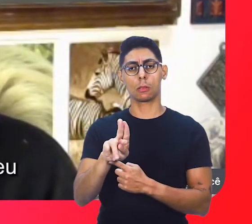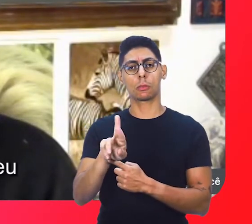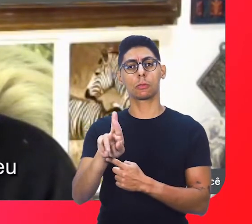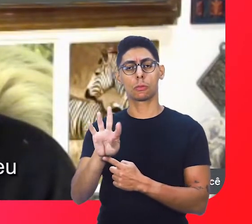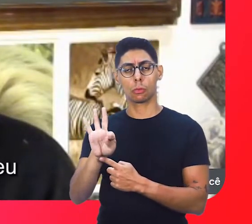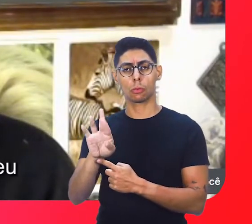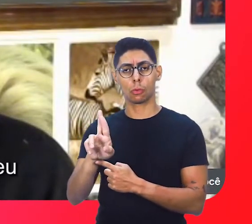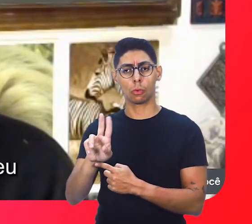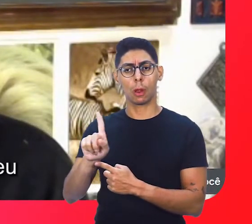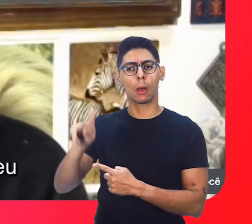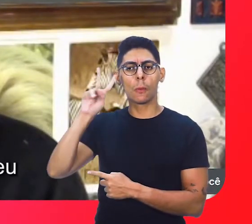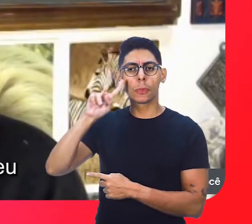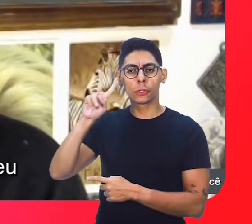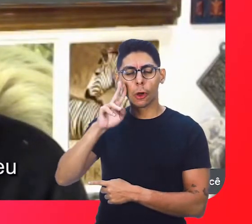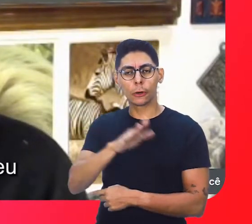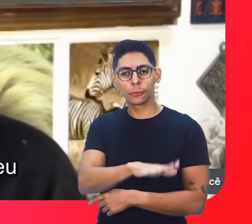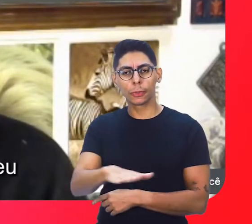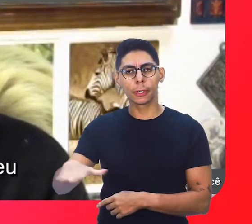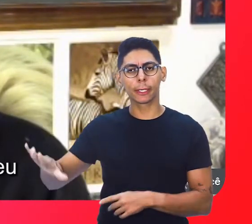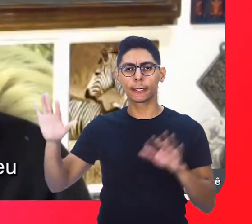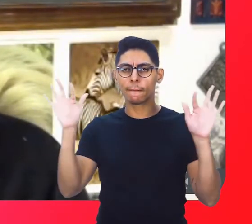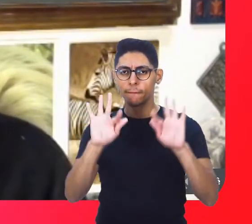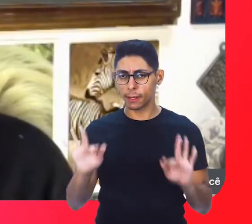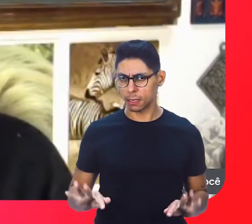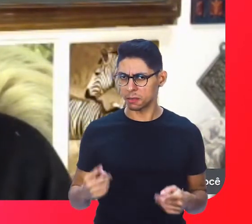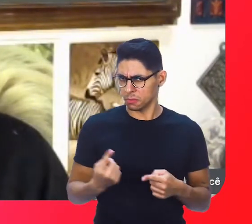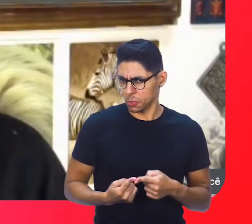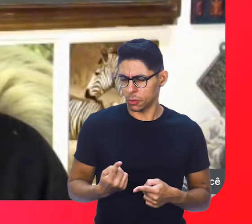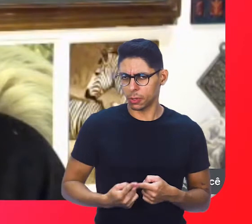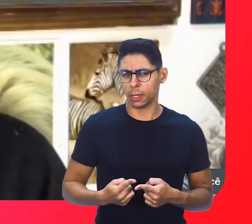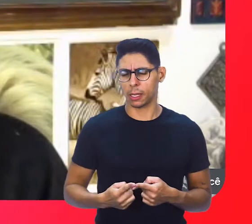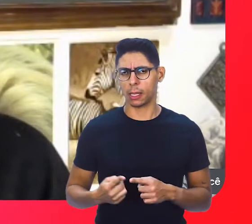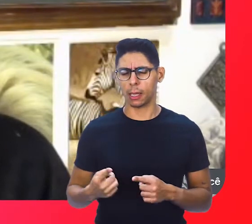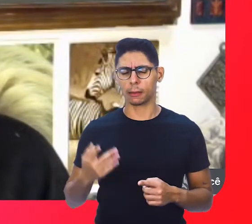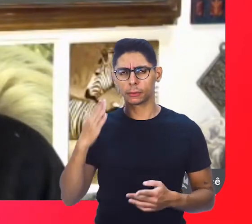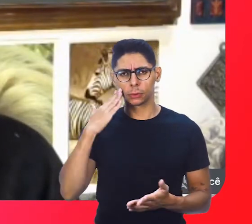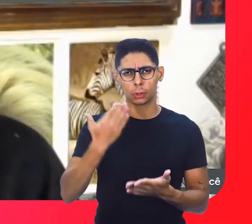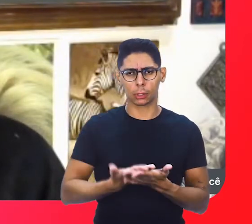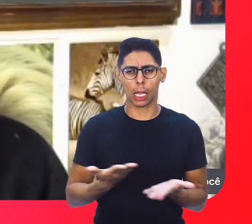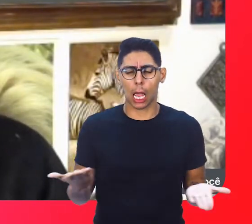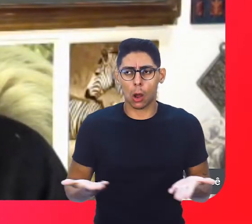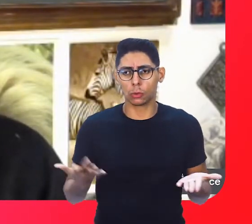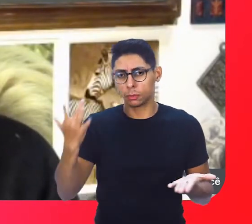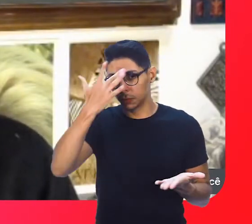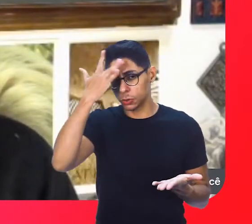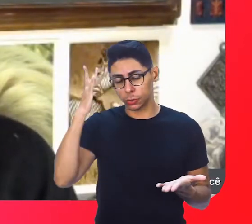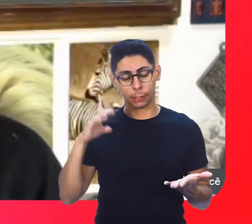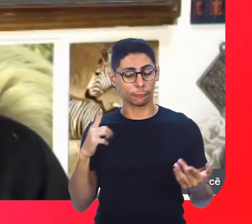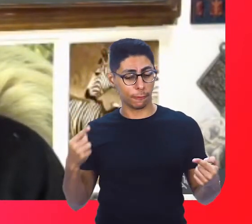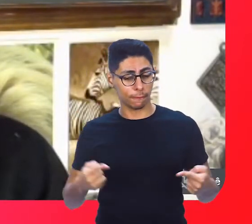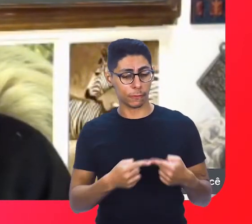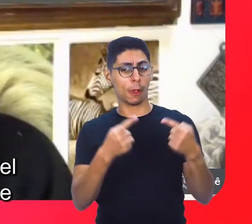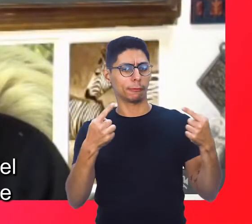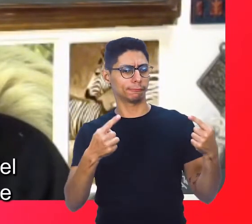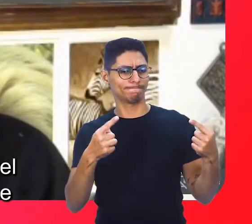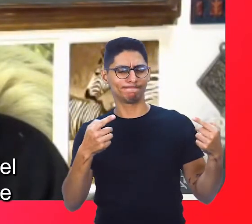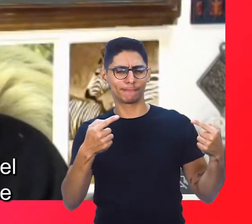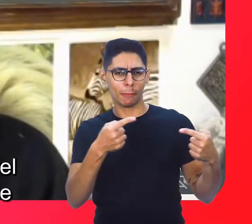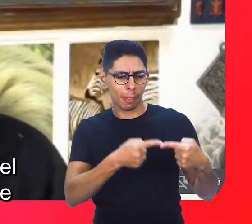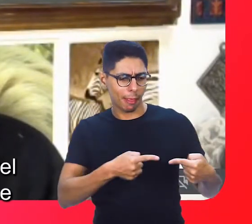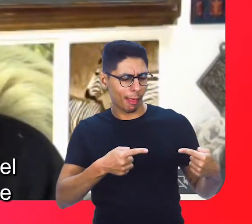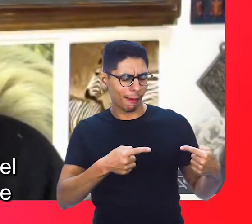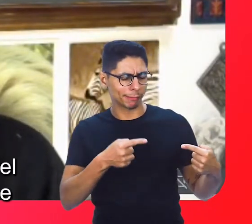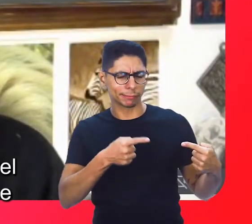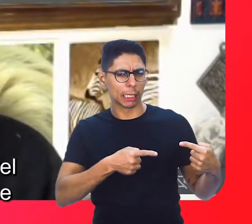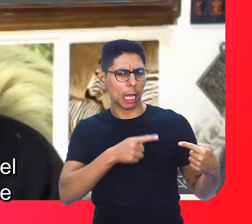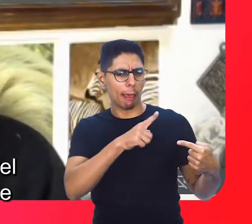criança feliz, porque eu acho que ainda hoje as pessoas têm dificuldade de associar felicidade à deficiência, né? É como se